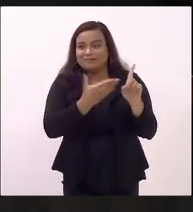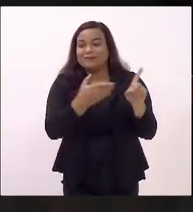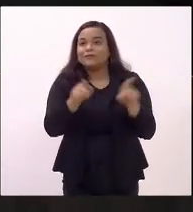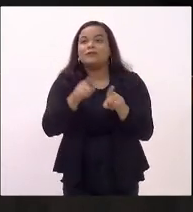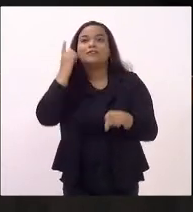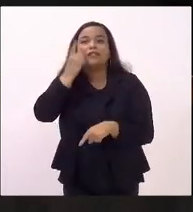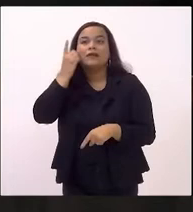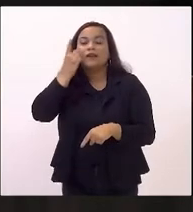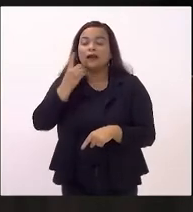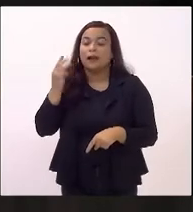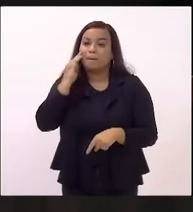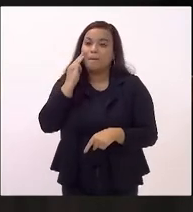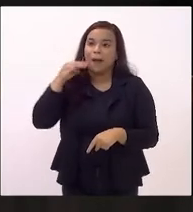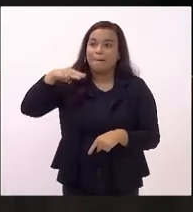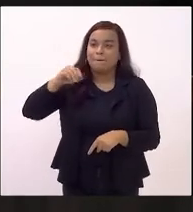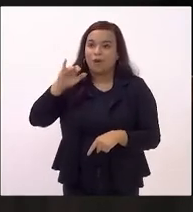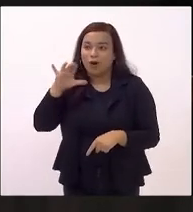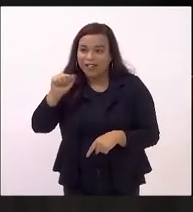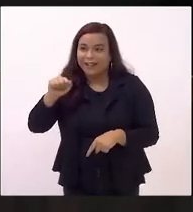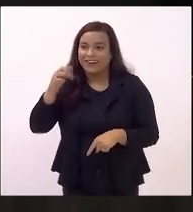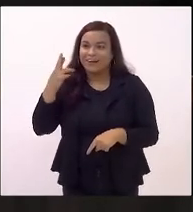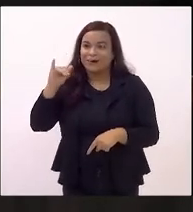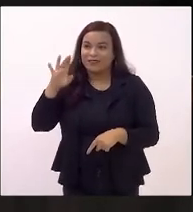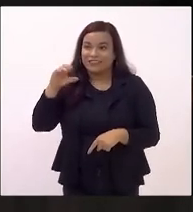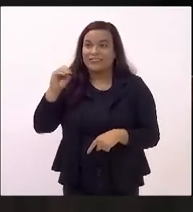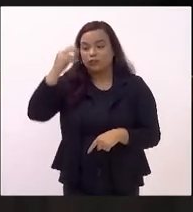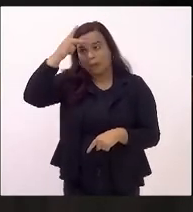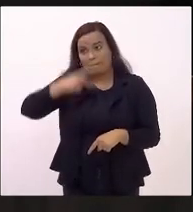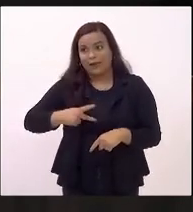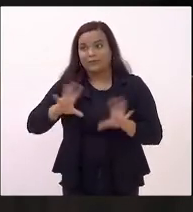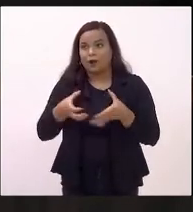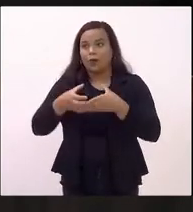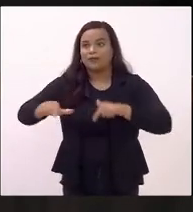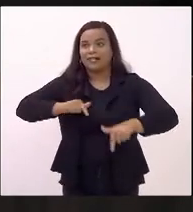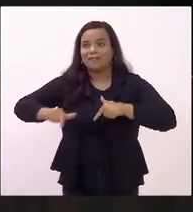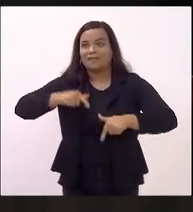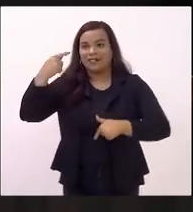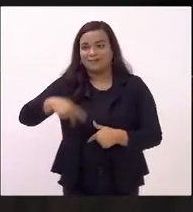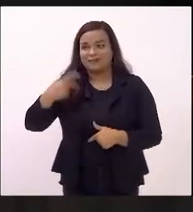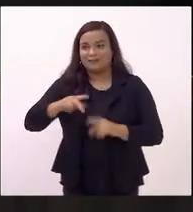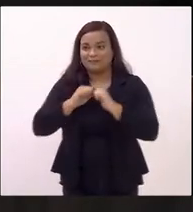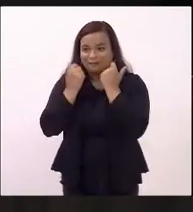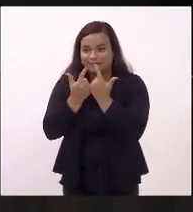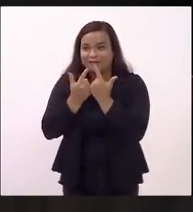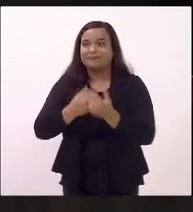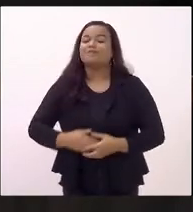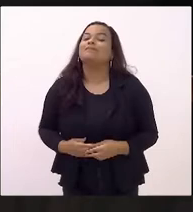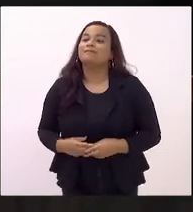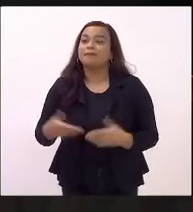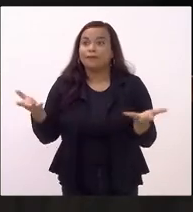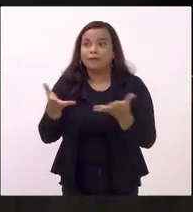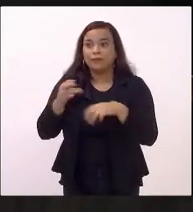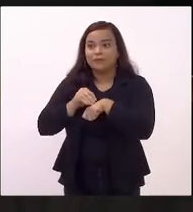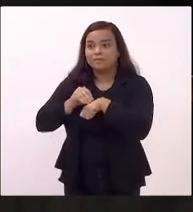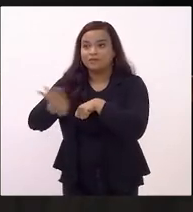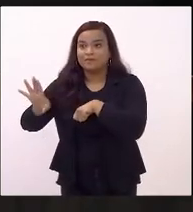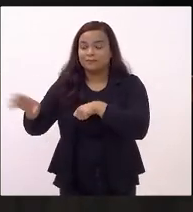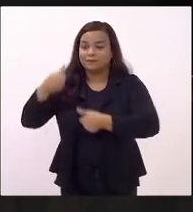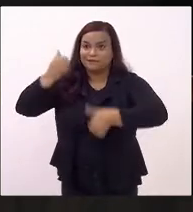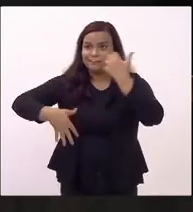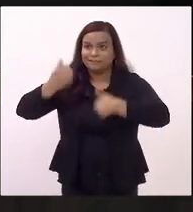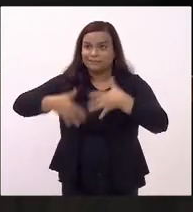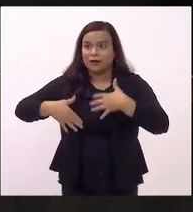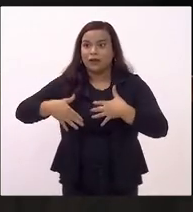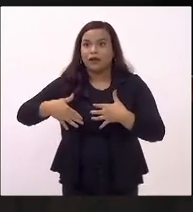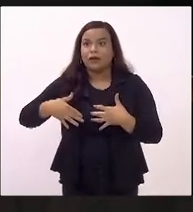deputada Mônica Francisco, que nessa casa preside a Comissão de Trabalho. Gostaria de passar a palavra